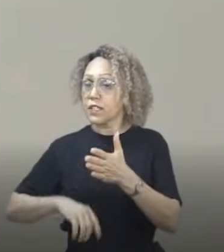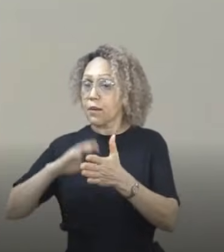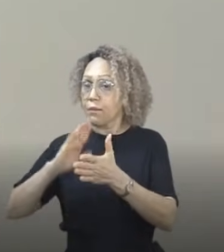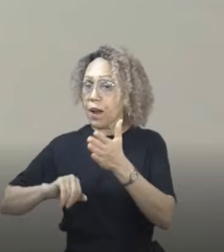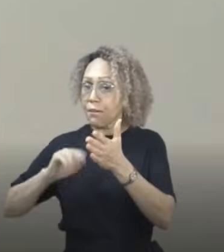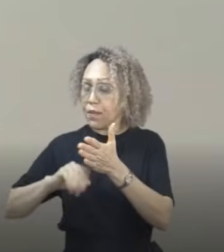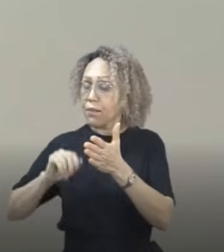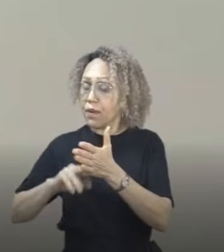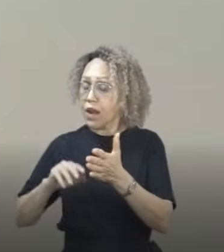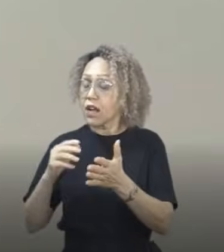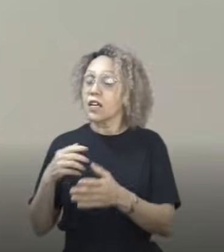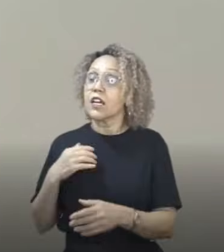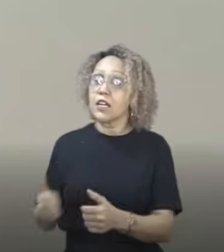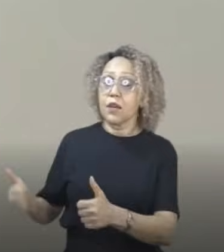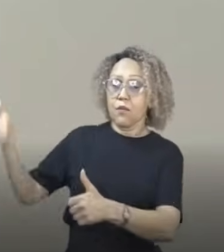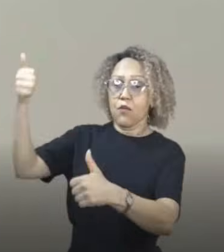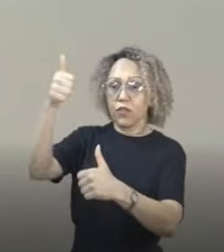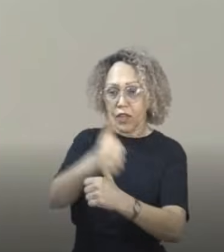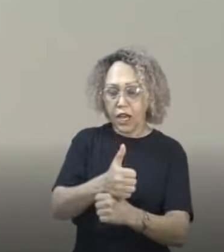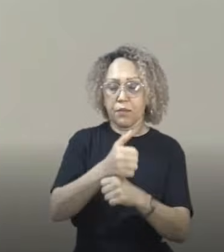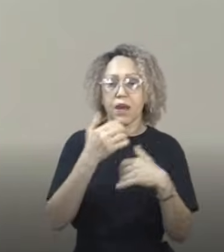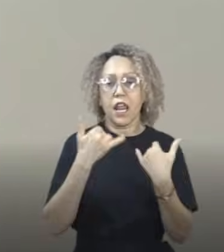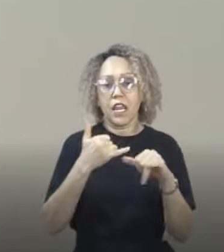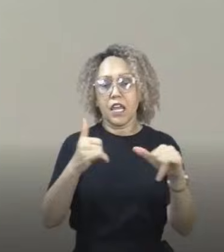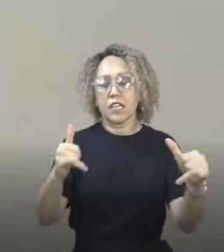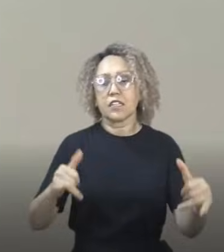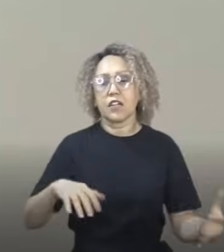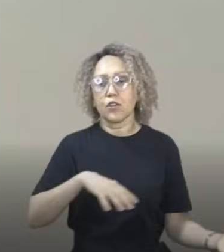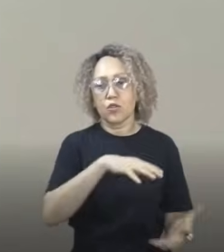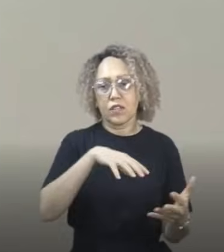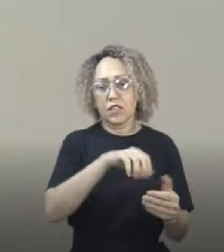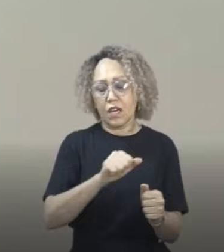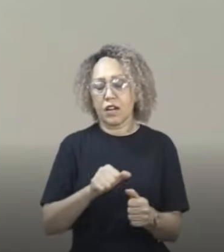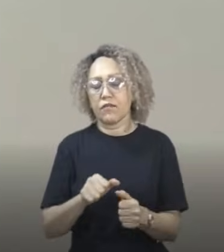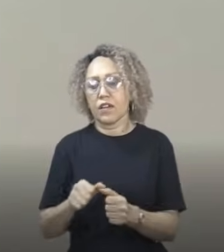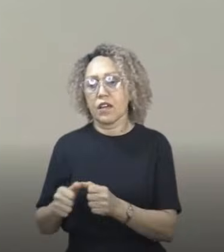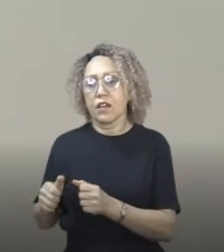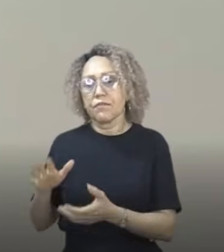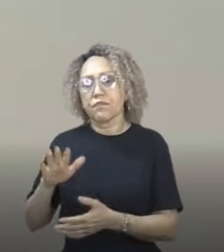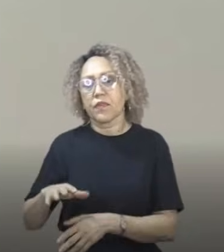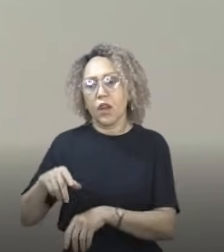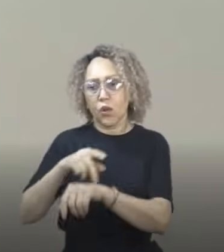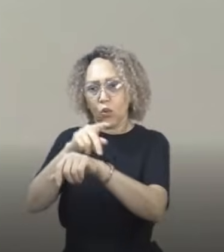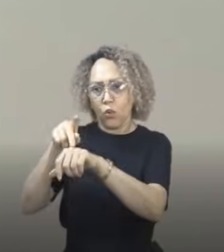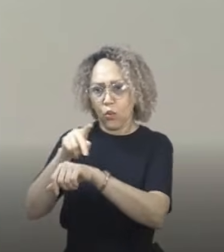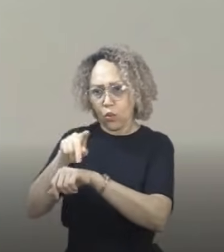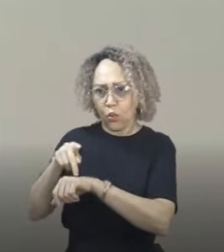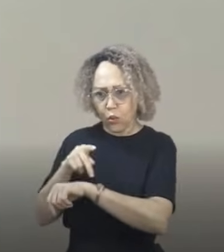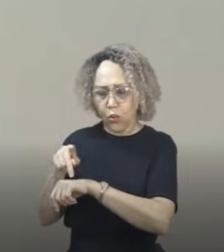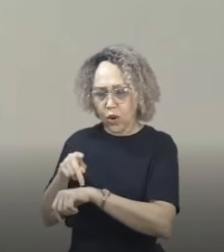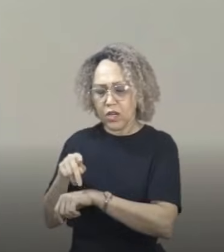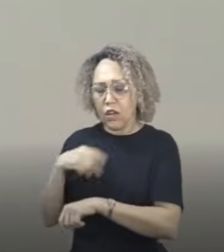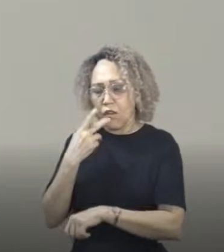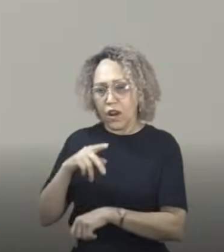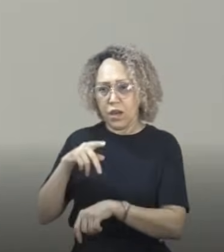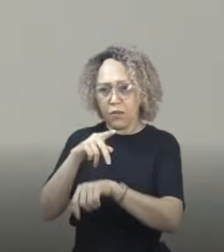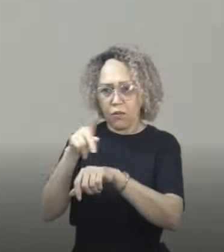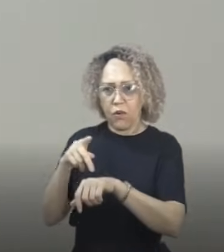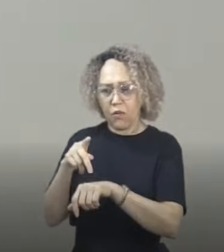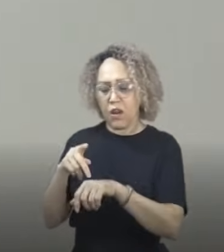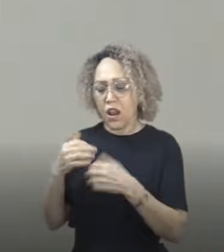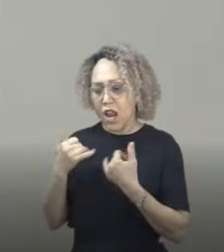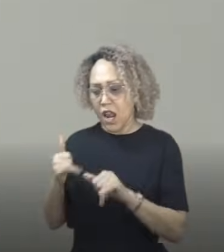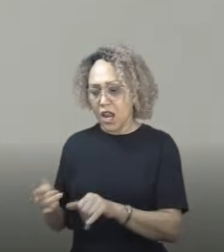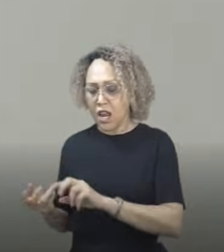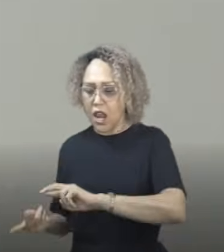que é uma... E a produção a matriz energética dos países, a gente fala muito da transição